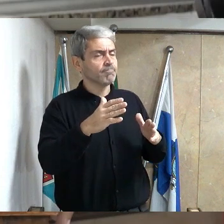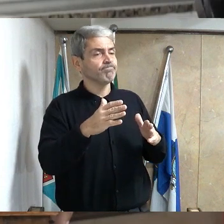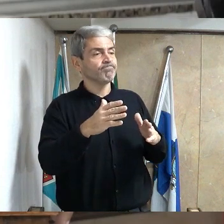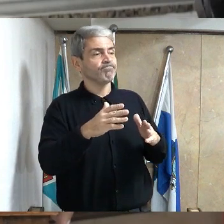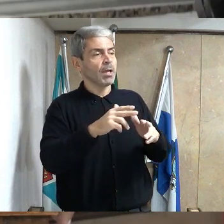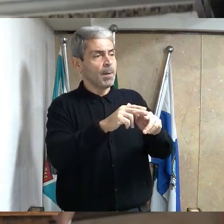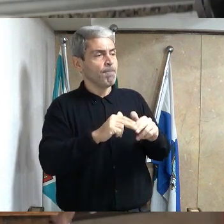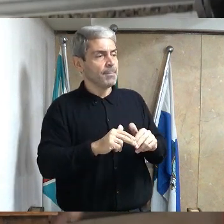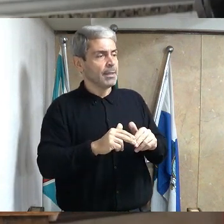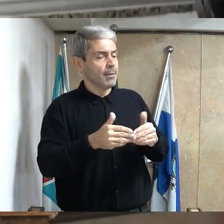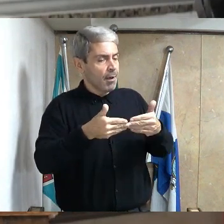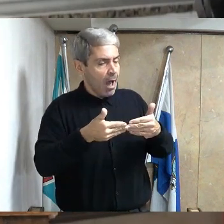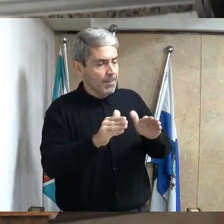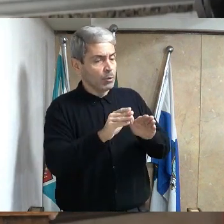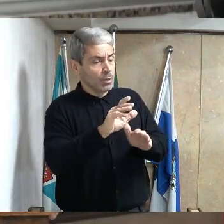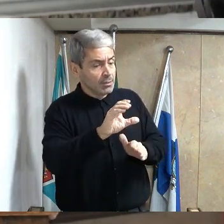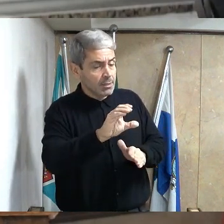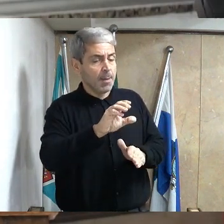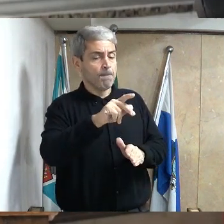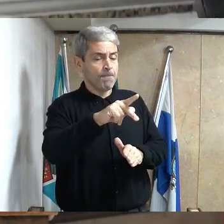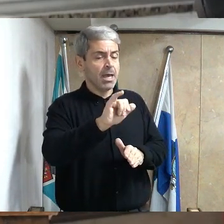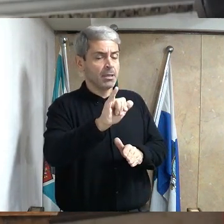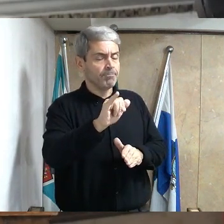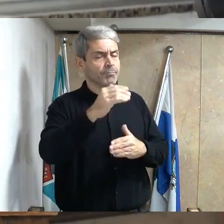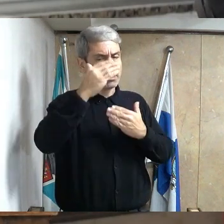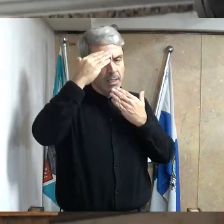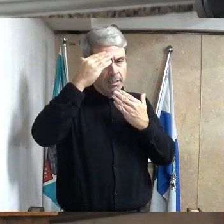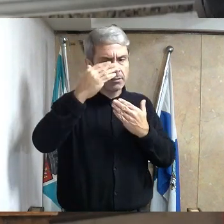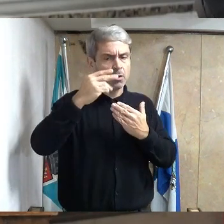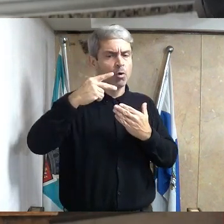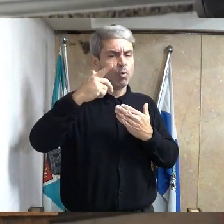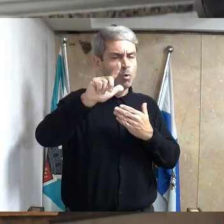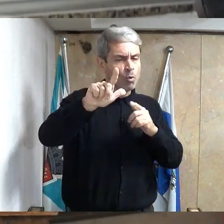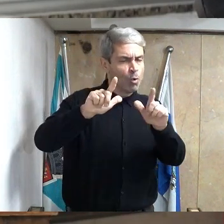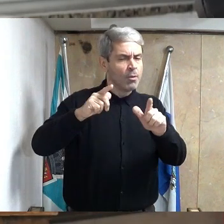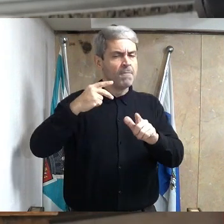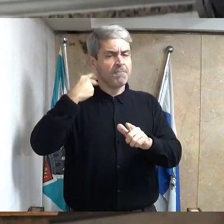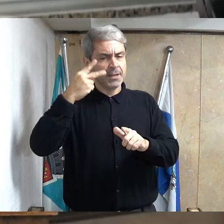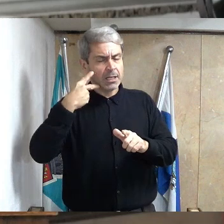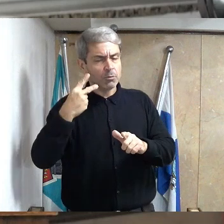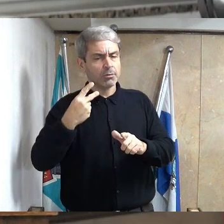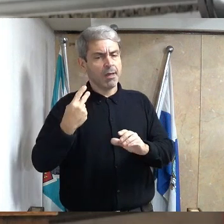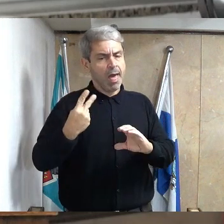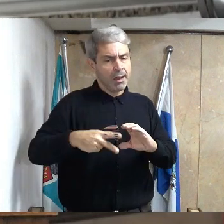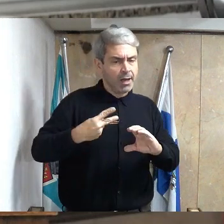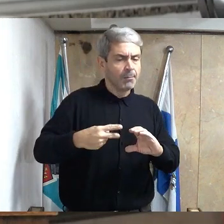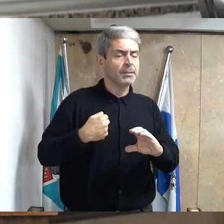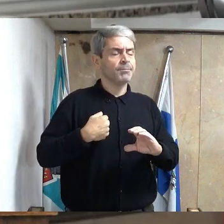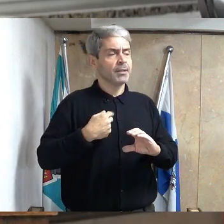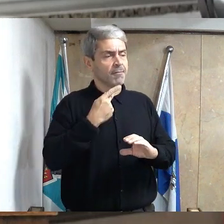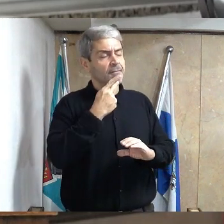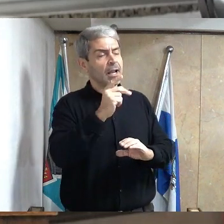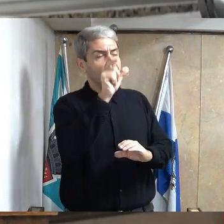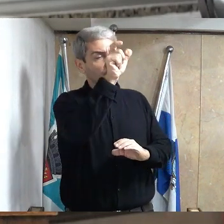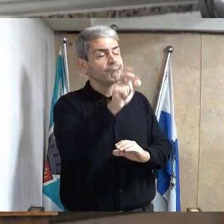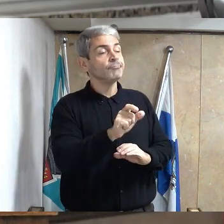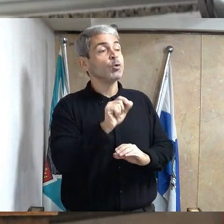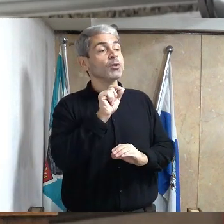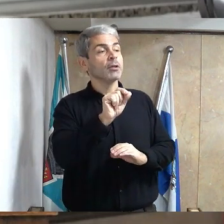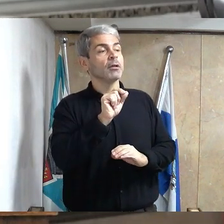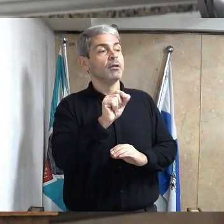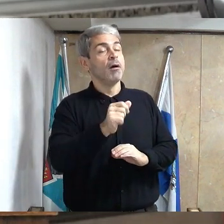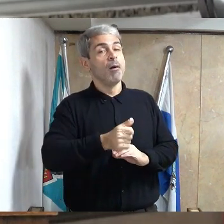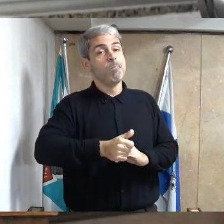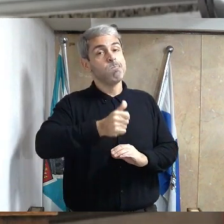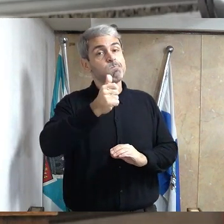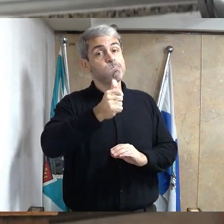pela abertura dessa CPI. Quero agradecer aos vereadores dessa casa e dizer a Vossa Excelência que o primeiro